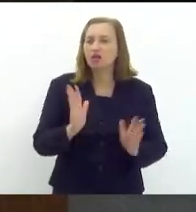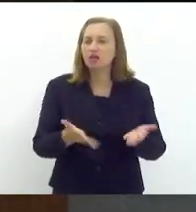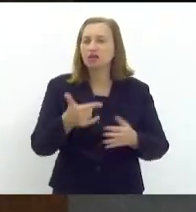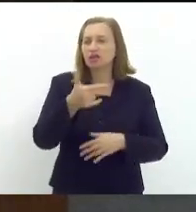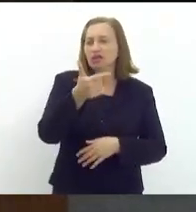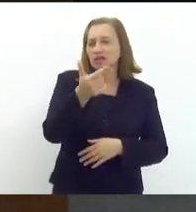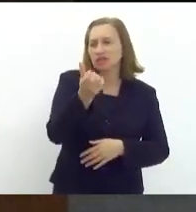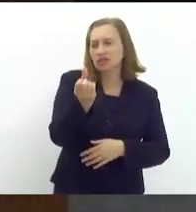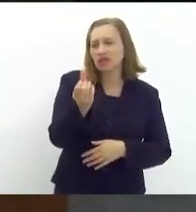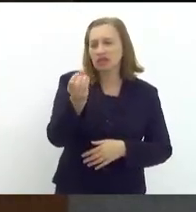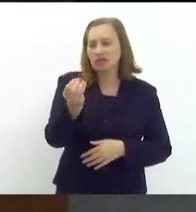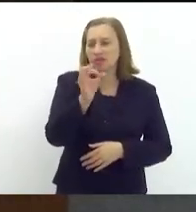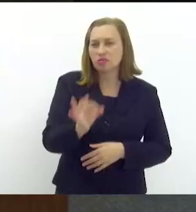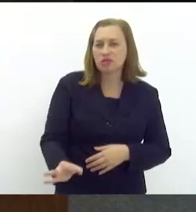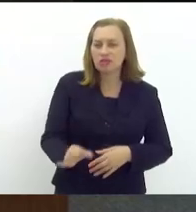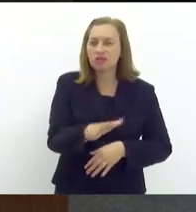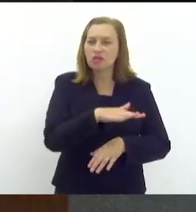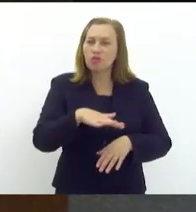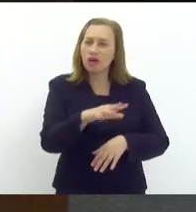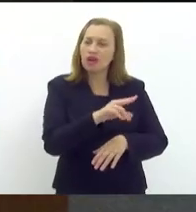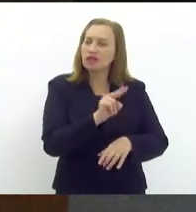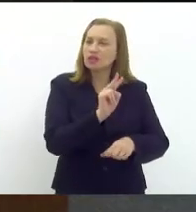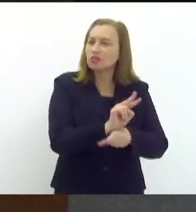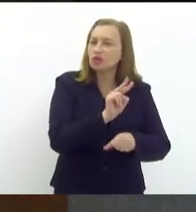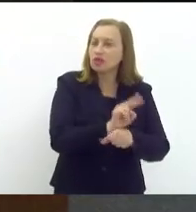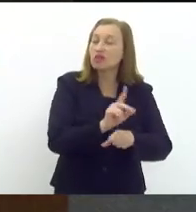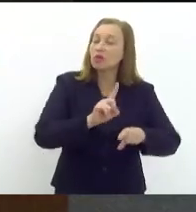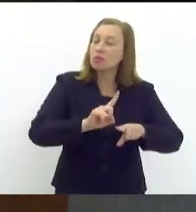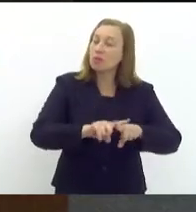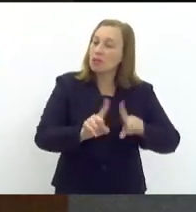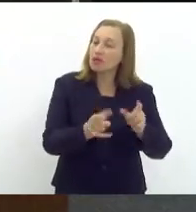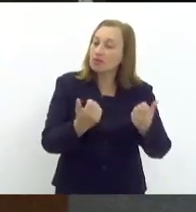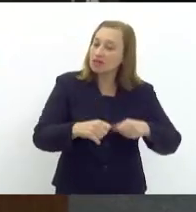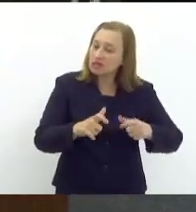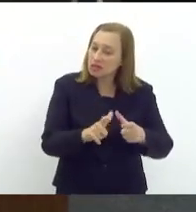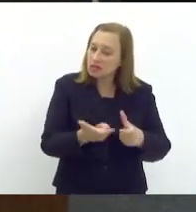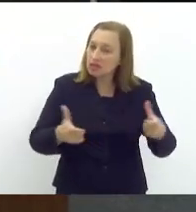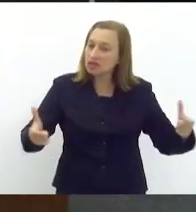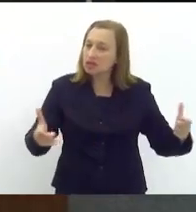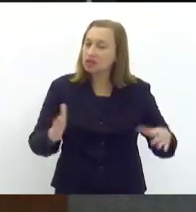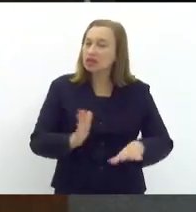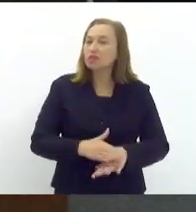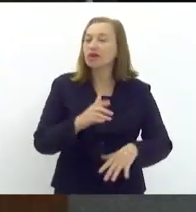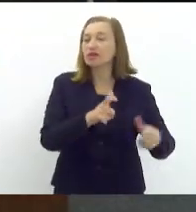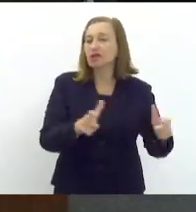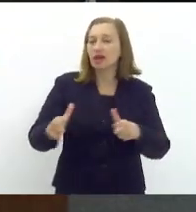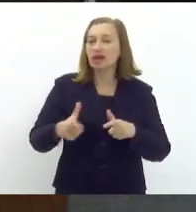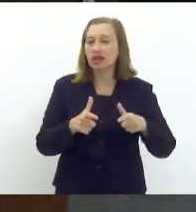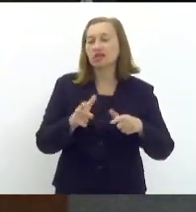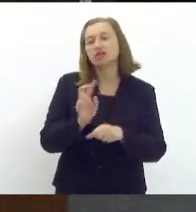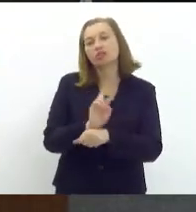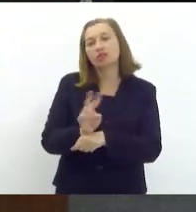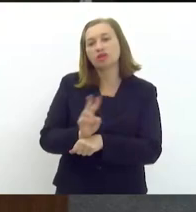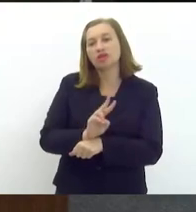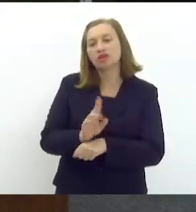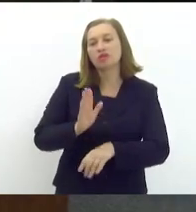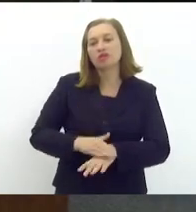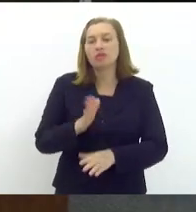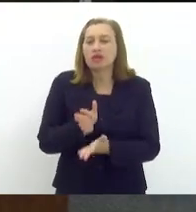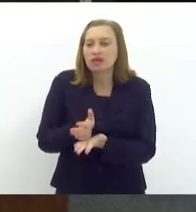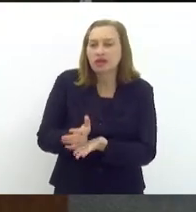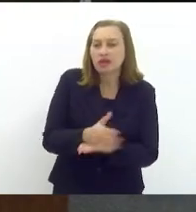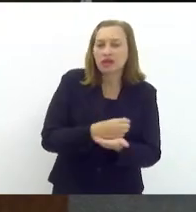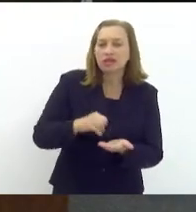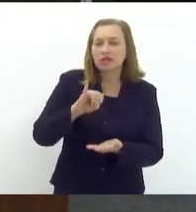com unidade de conservação Mas isso pode ser ampliado e ter mais unidade de conservação na cidade garante mais arrecadação